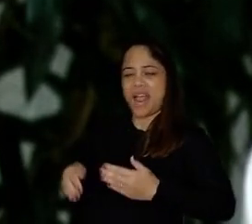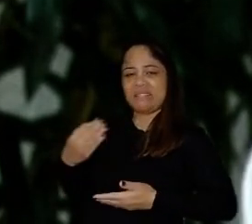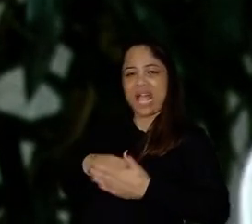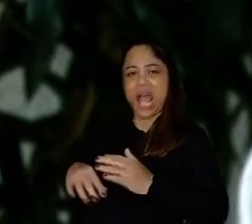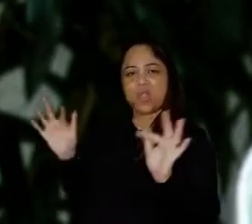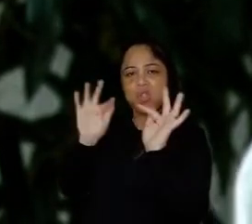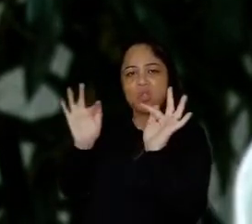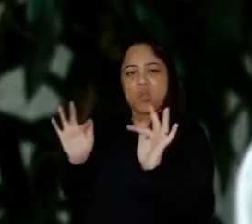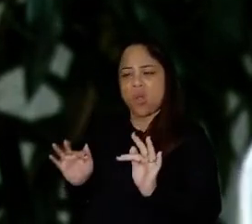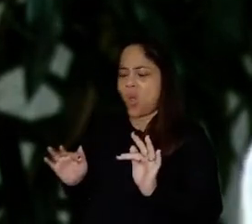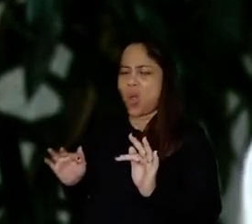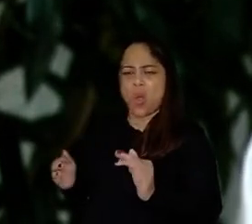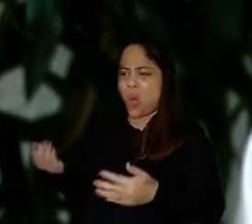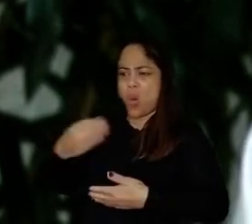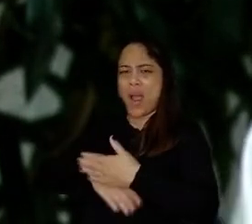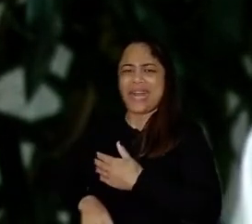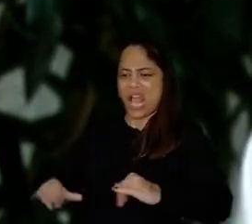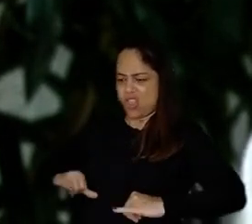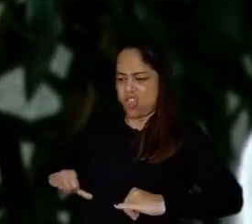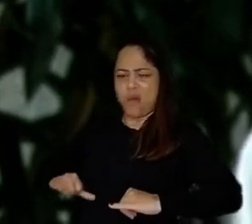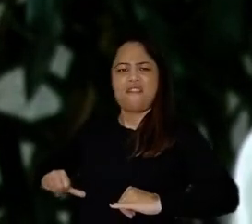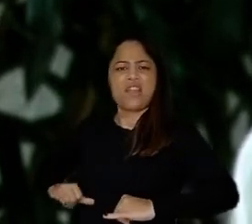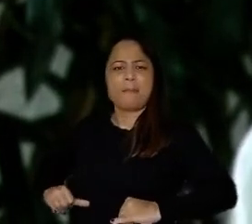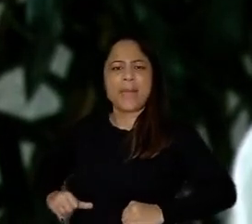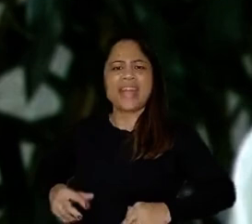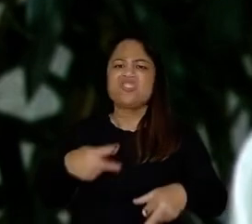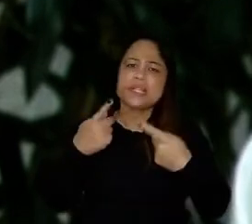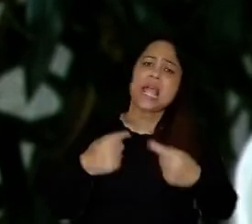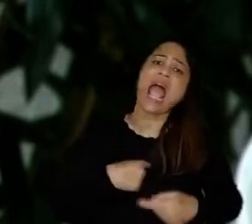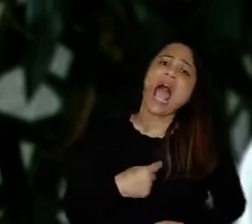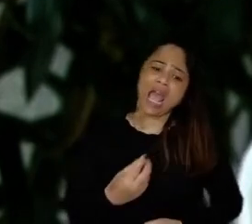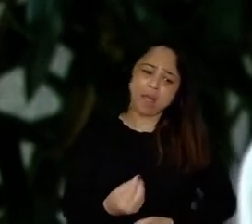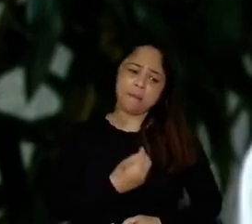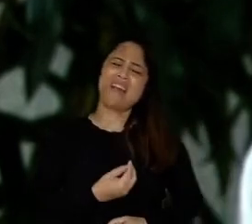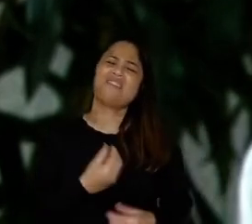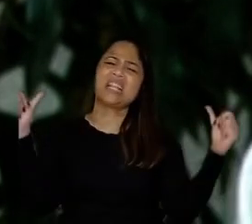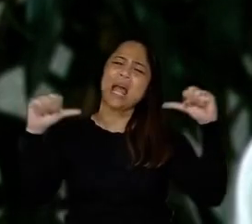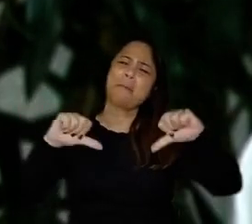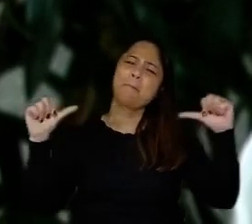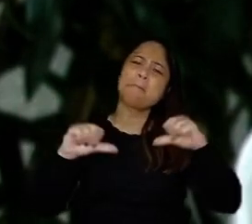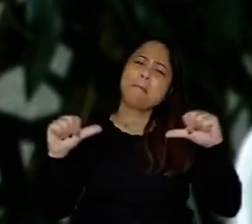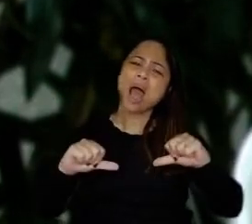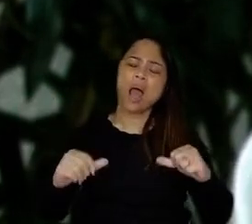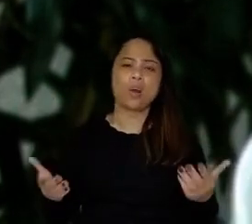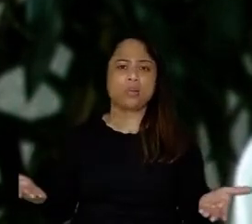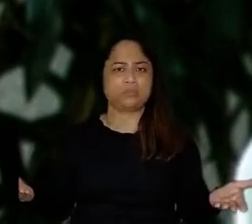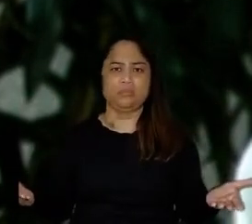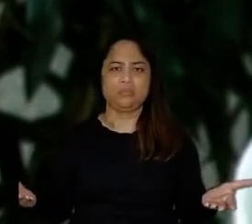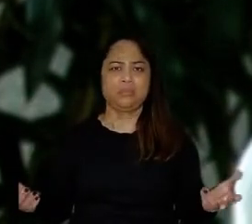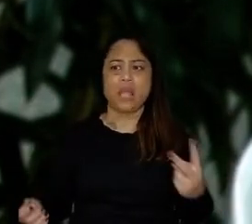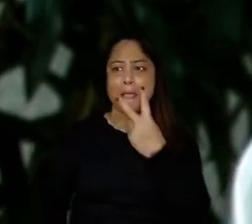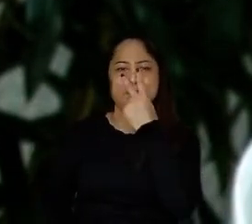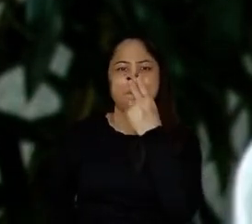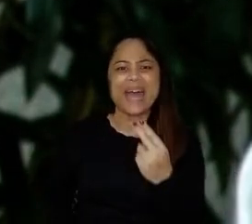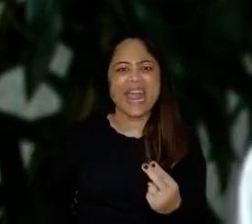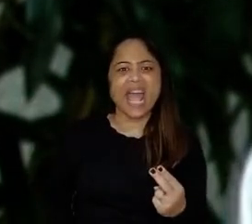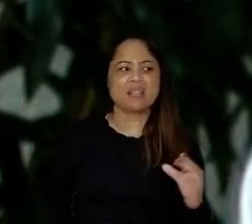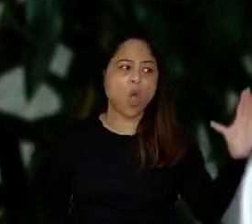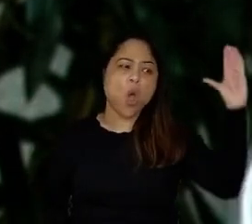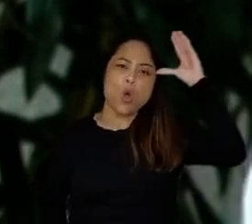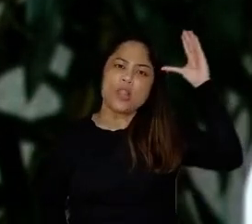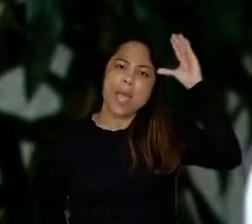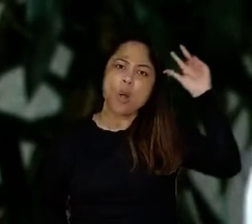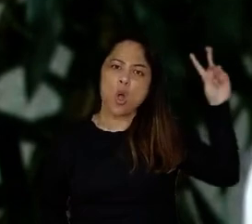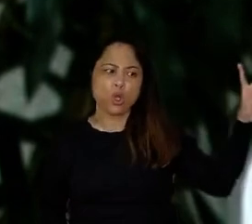faz questão de dizer o tanto que a sua vida é uma luta. Parece que o inferno inteiro se preocupa só em combater você,